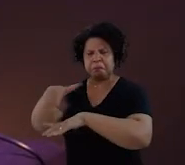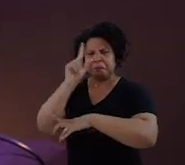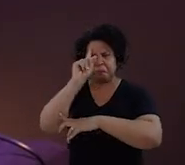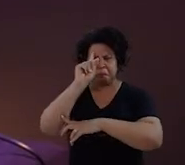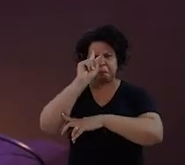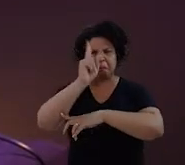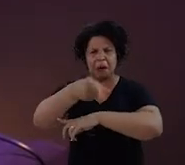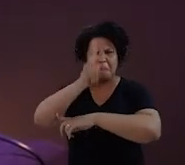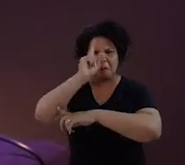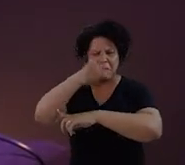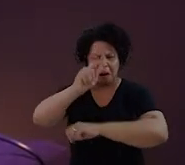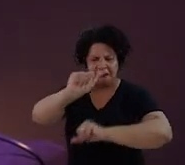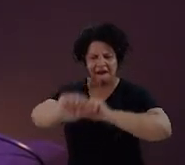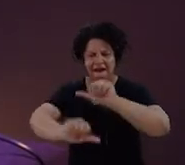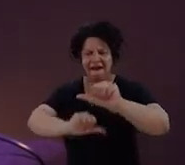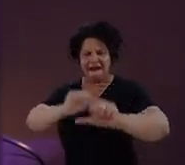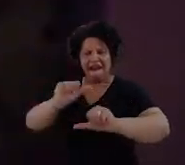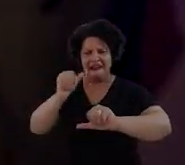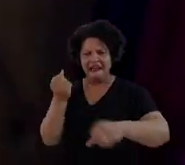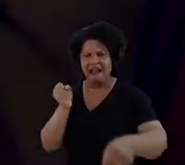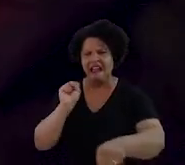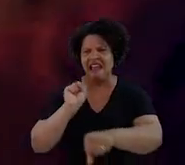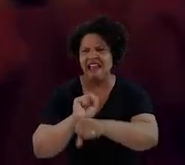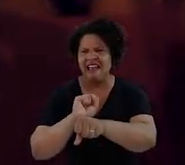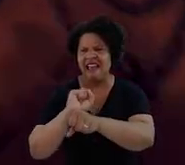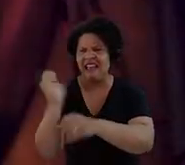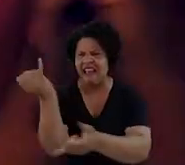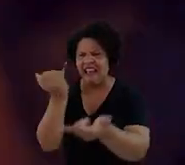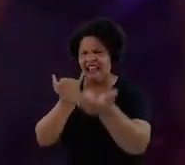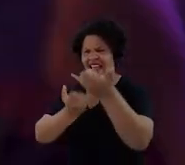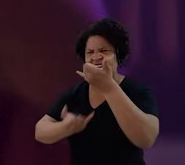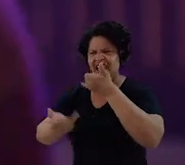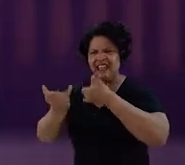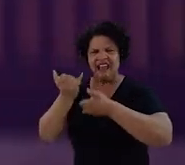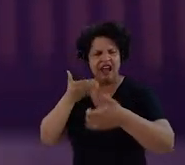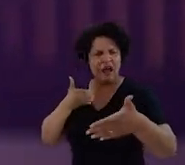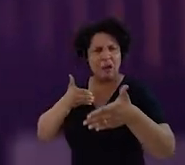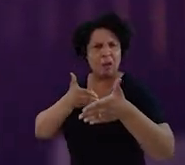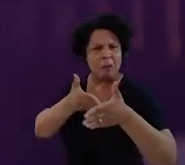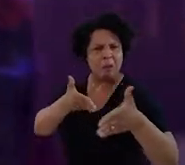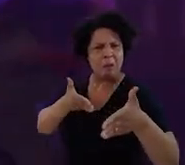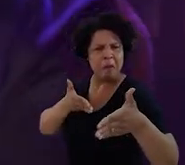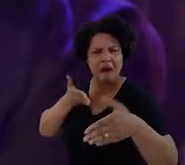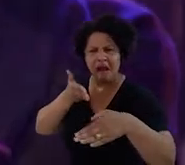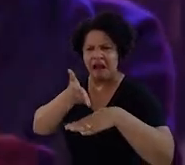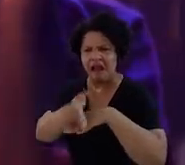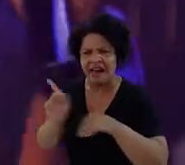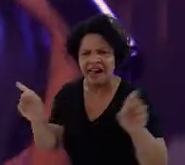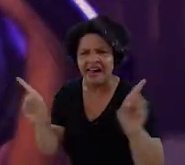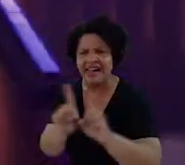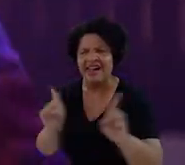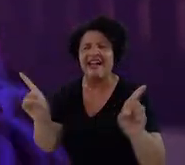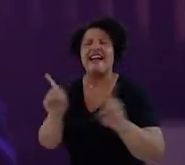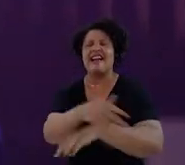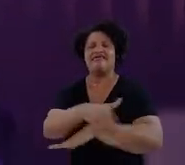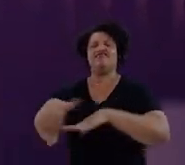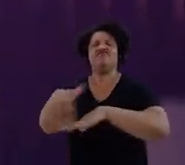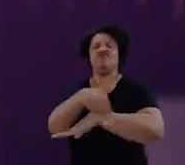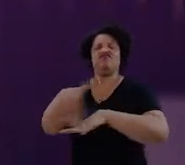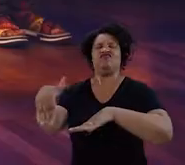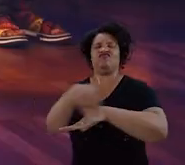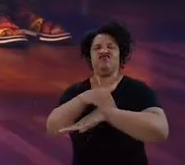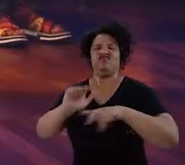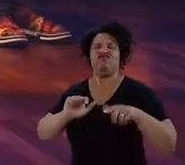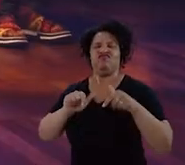trocar. Será me pedindo pra eu parar? Será me pedindo pra eu não andar? Tô nas skin e vê quem manda. Surta, mas tem